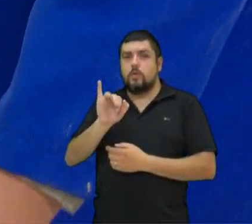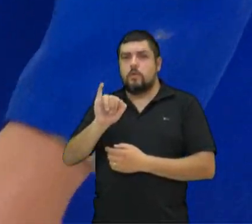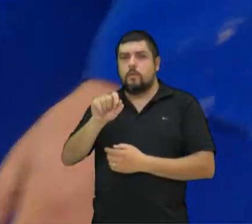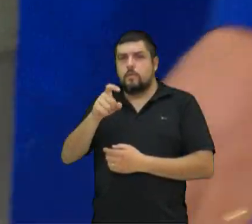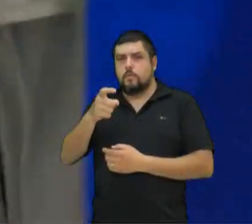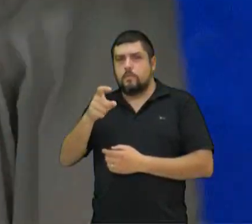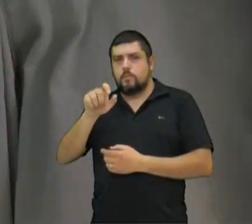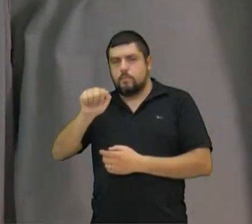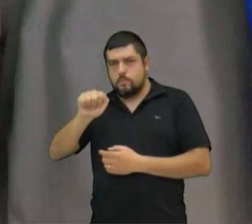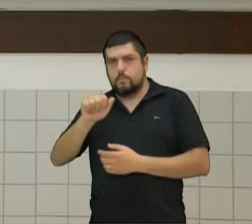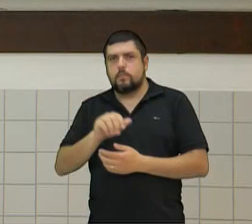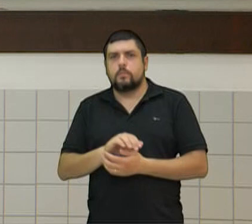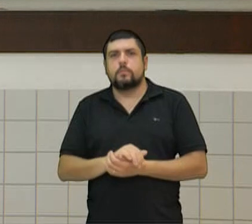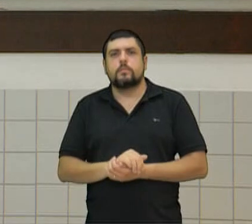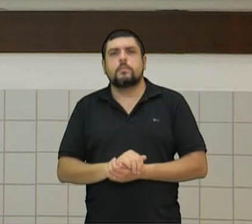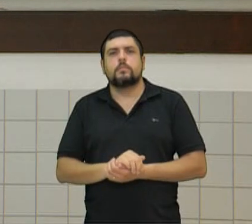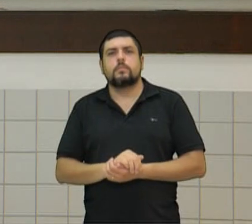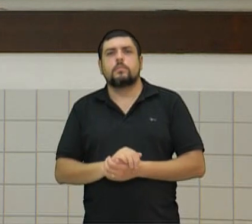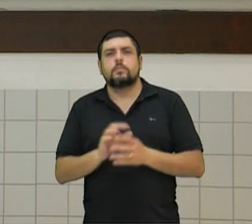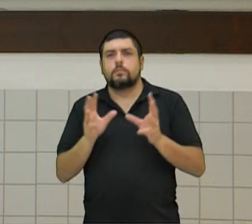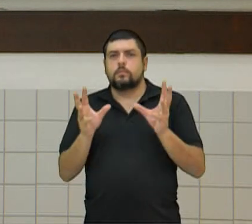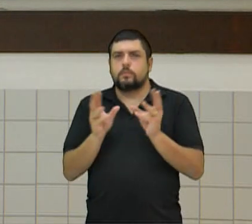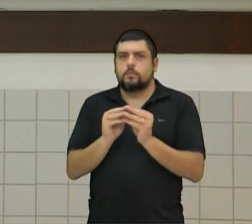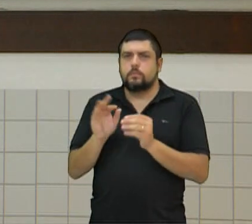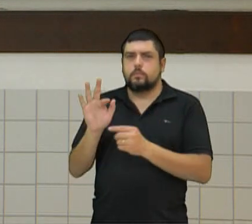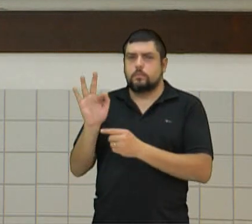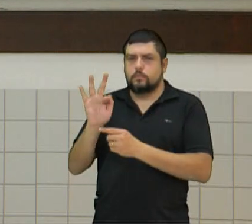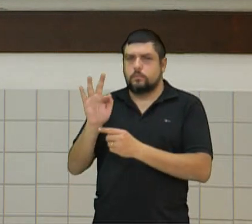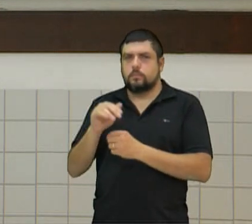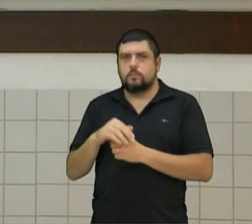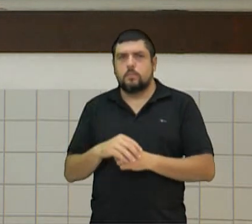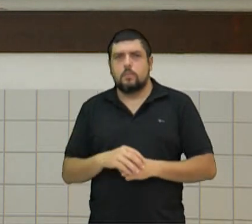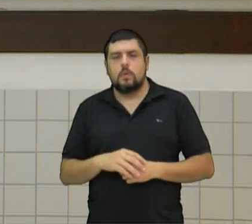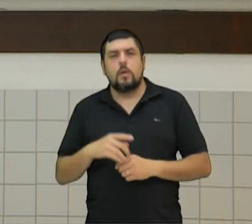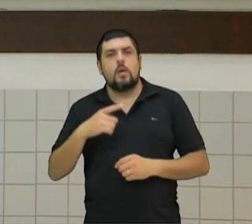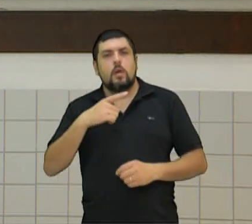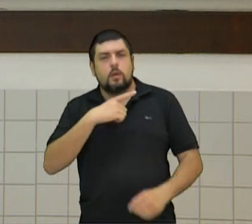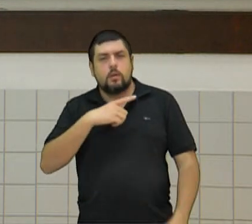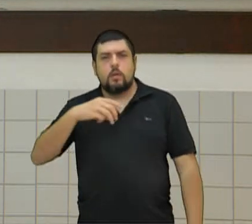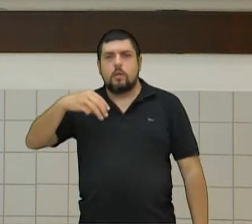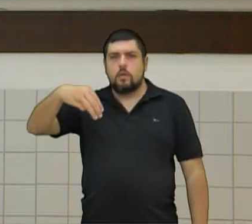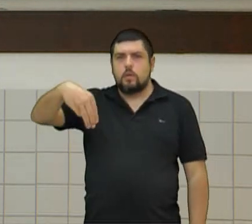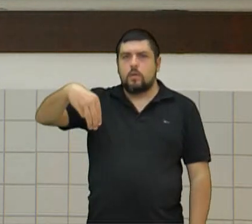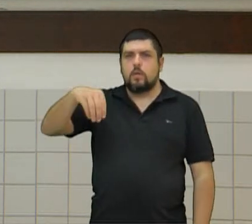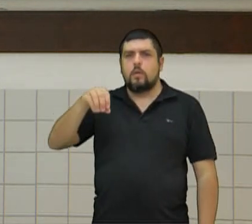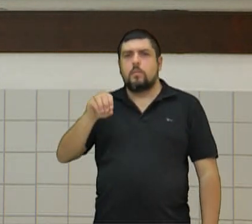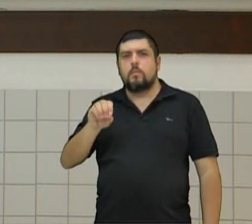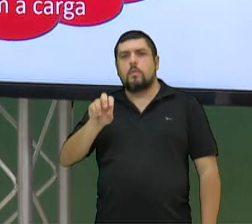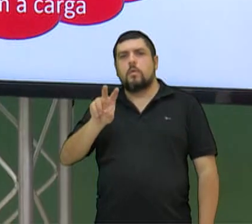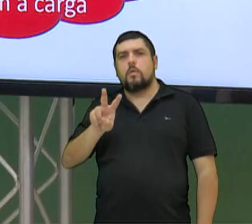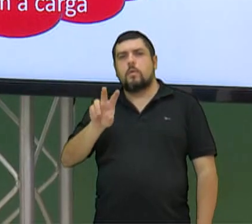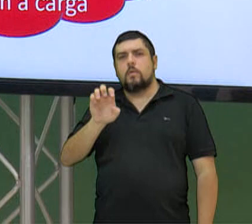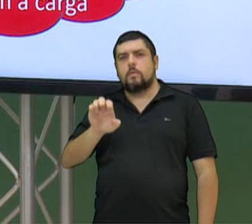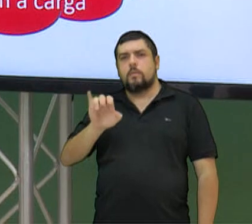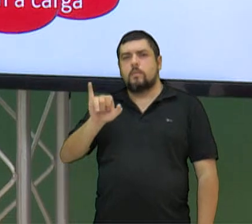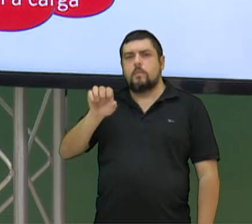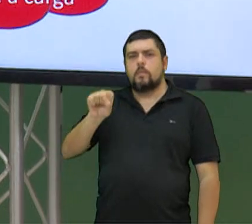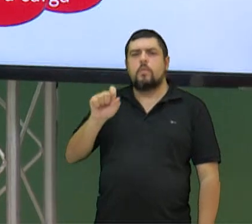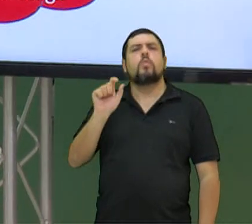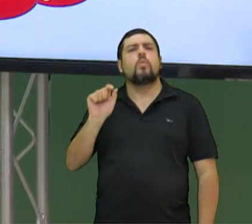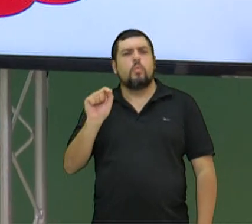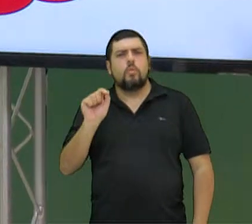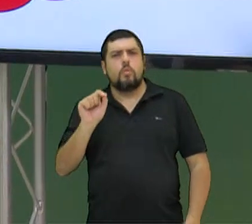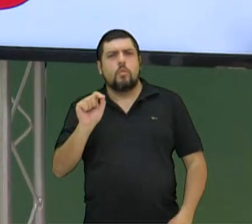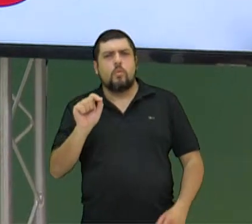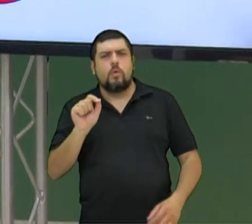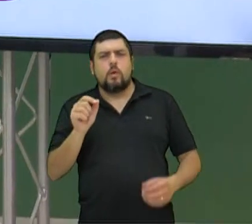Beleza? E nós temos as chamadas polias móveis, que elas se movimentam junto com a carga.